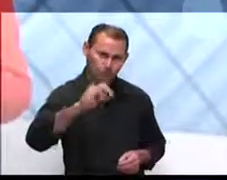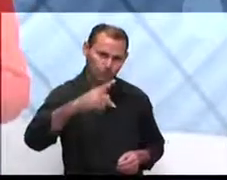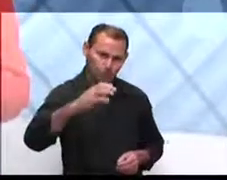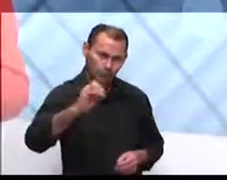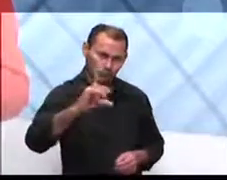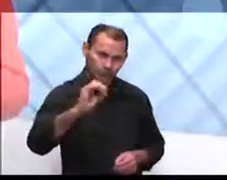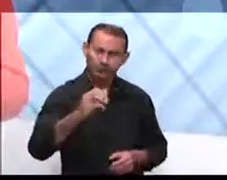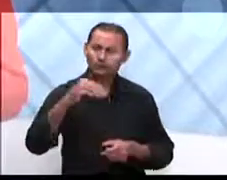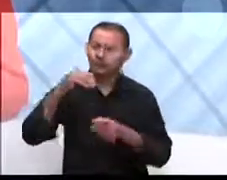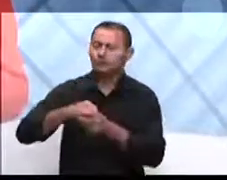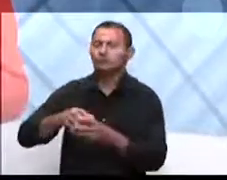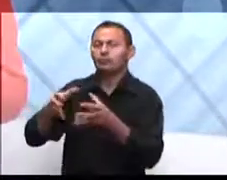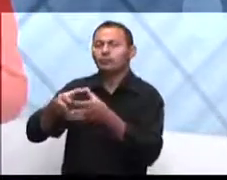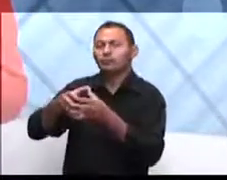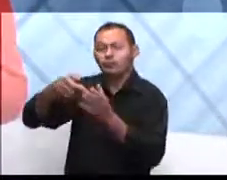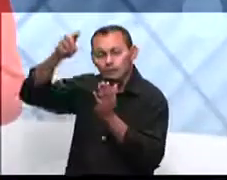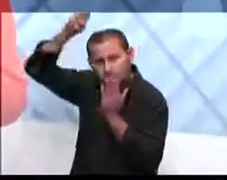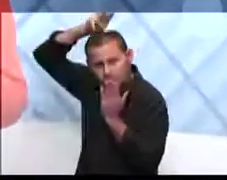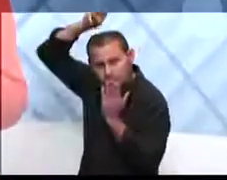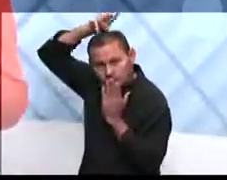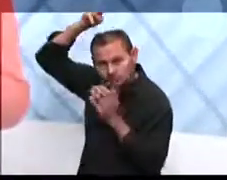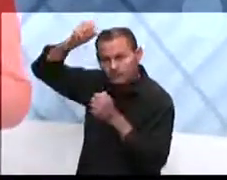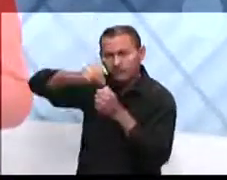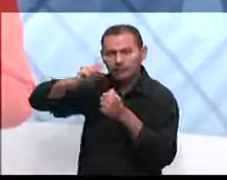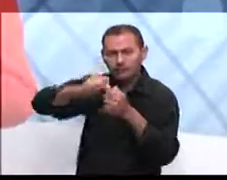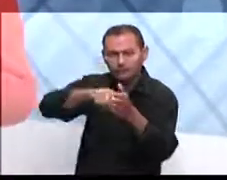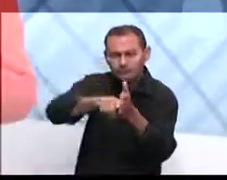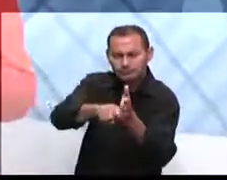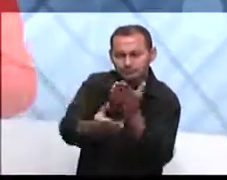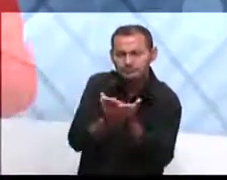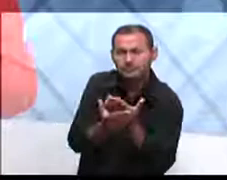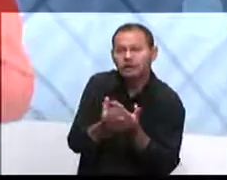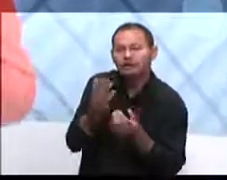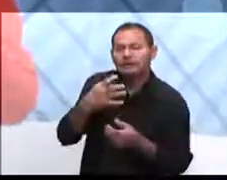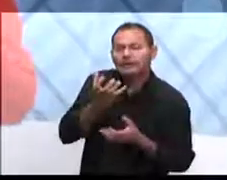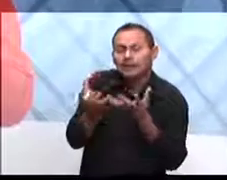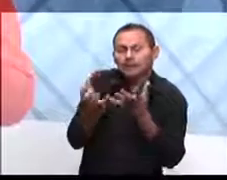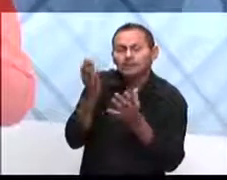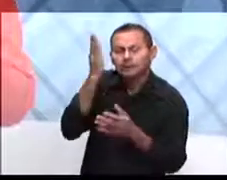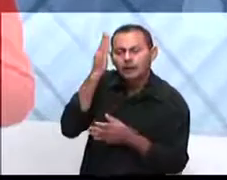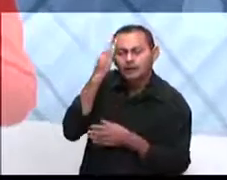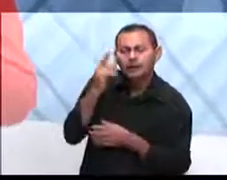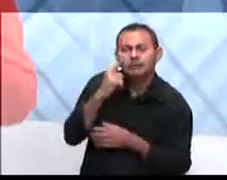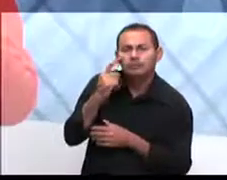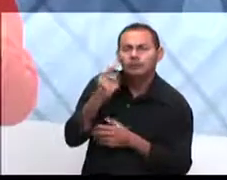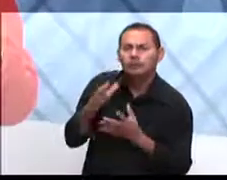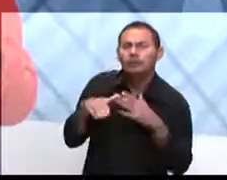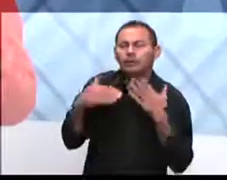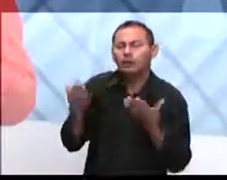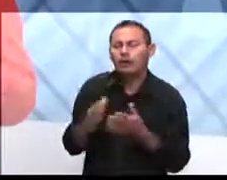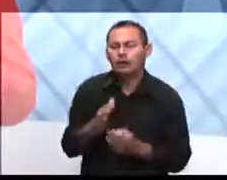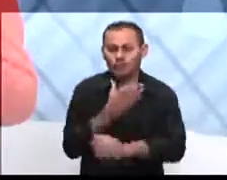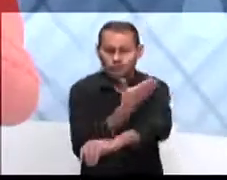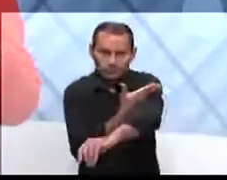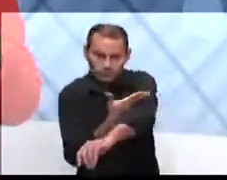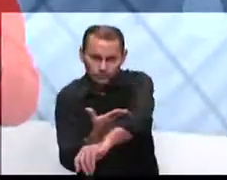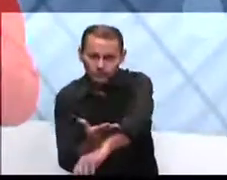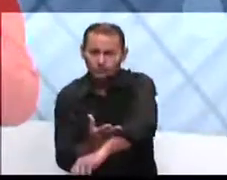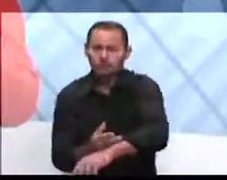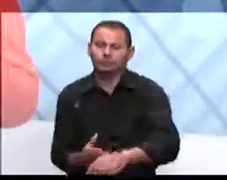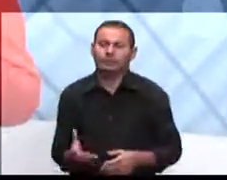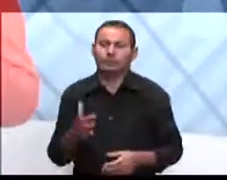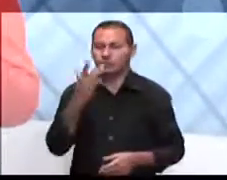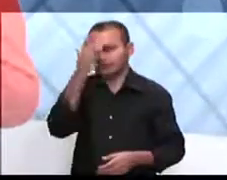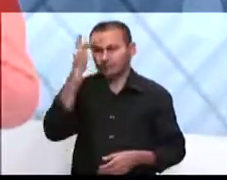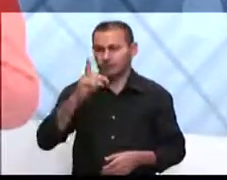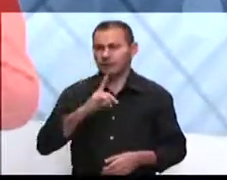tribo indígena, né, então fazendo uma pesquisa no sentido de investigar, né, quais são os costumes, os